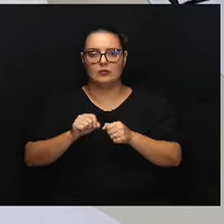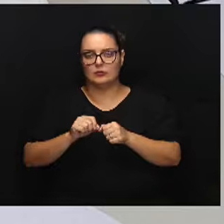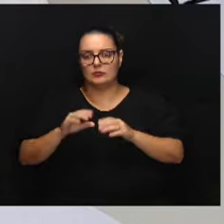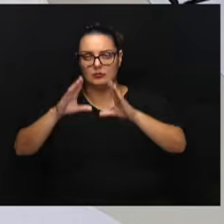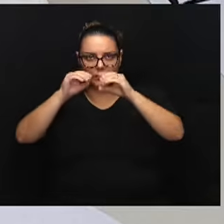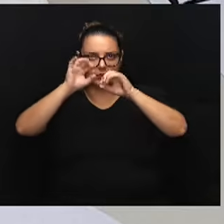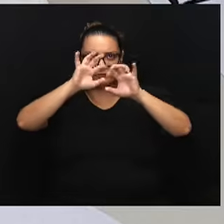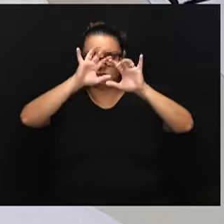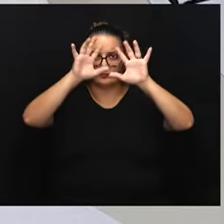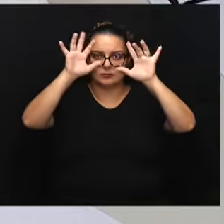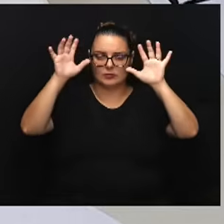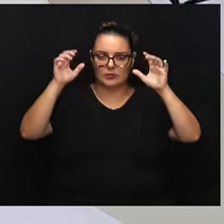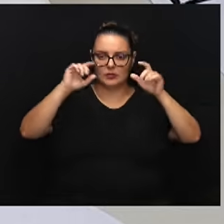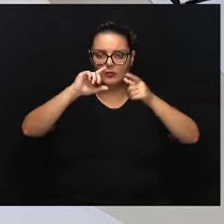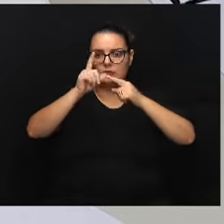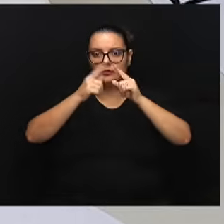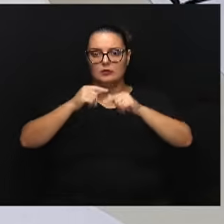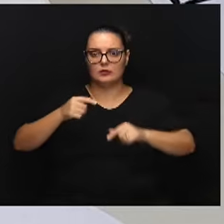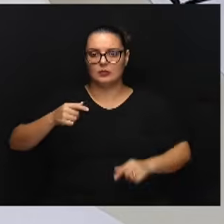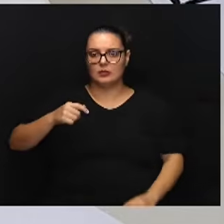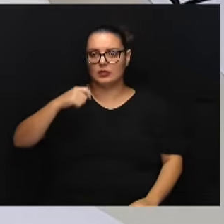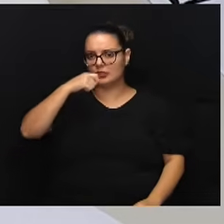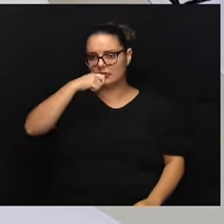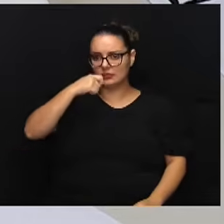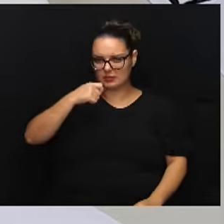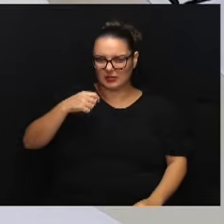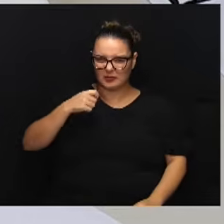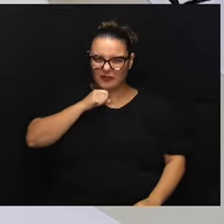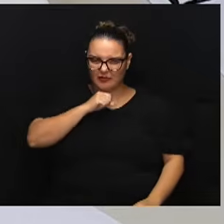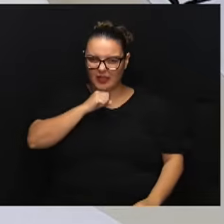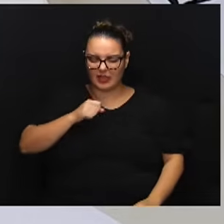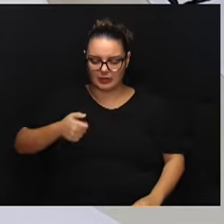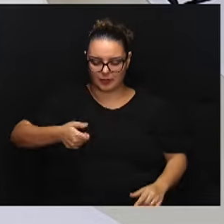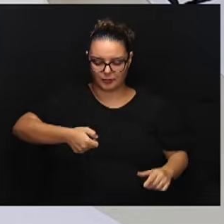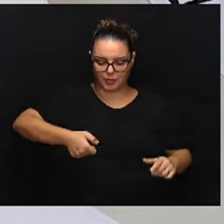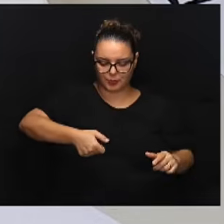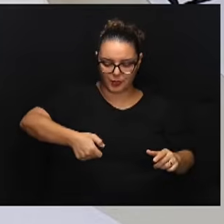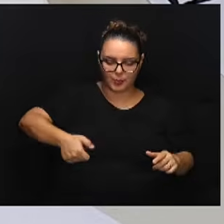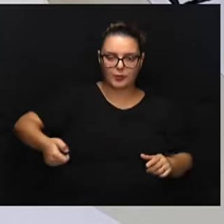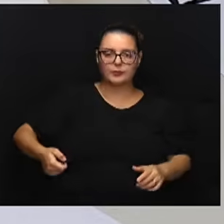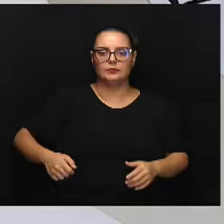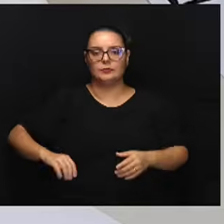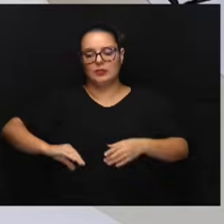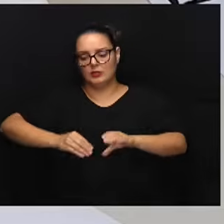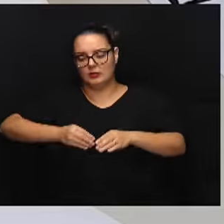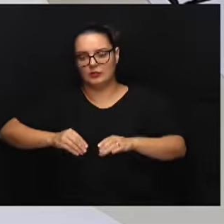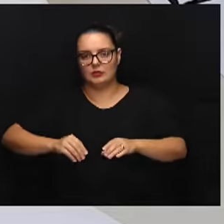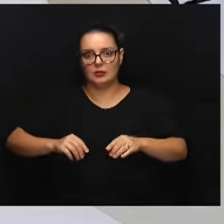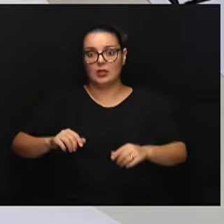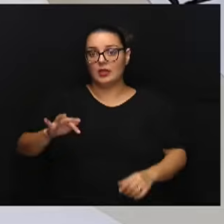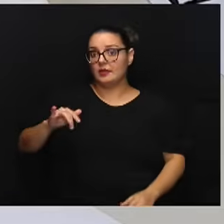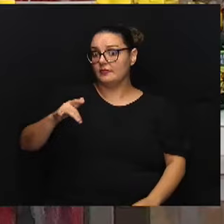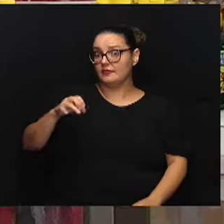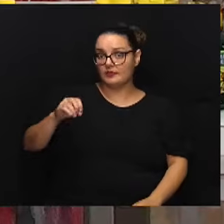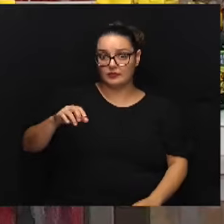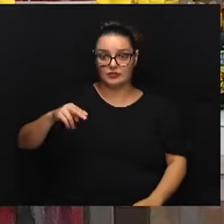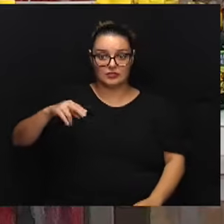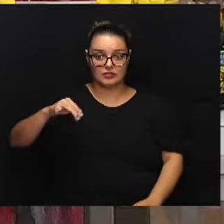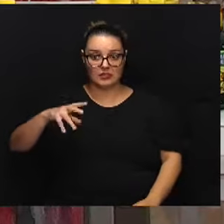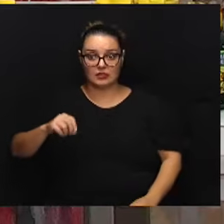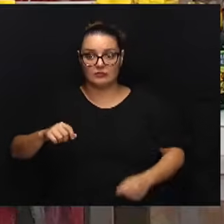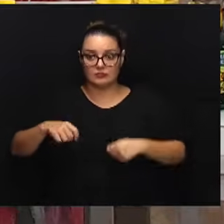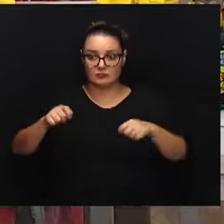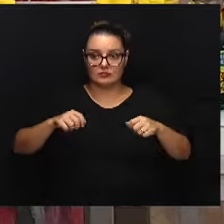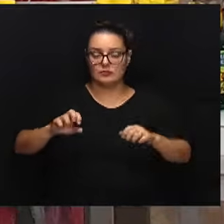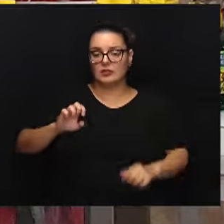uso uma escova de dente que dá para jogar fora, assim, esponja de lavar louça, fios de nylon para criar efeitos. Então, nesse caso aqui, a